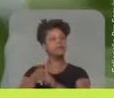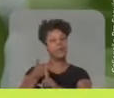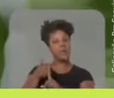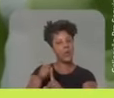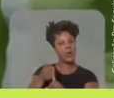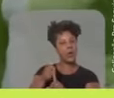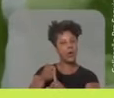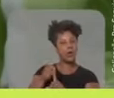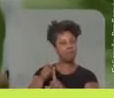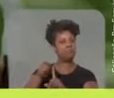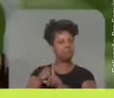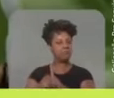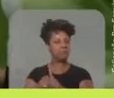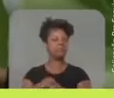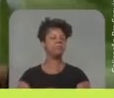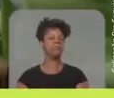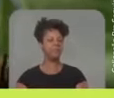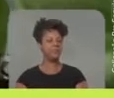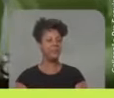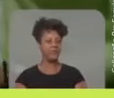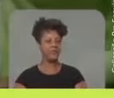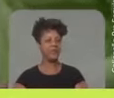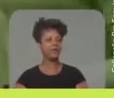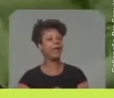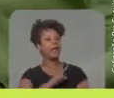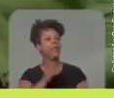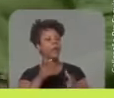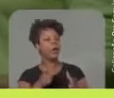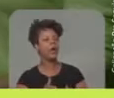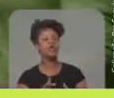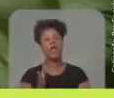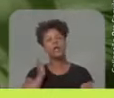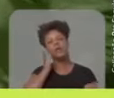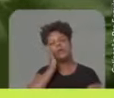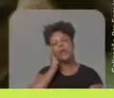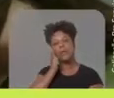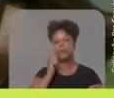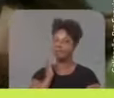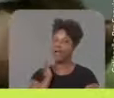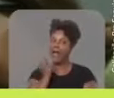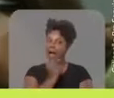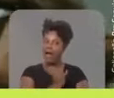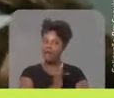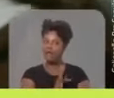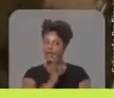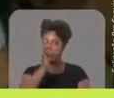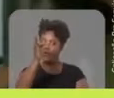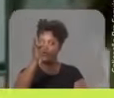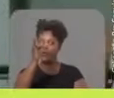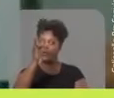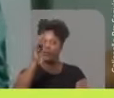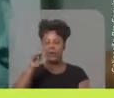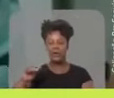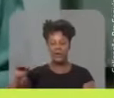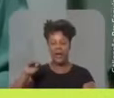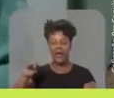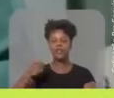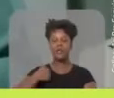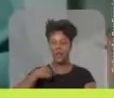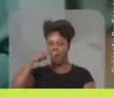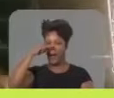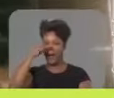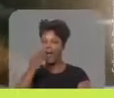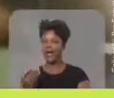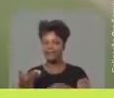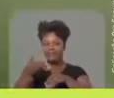meses ela tem? 11 meses? 11 meses, cadê ela? Tá dormindo. 11 meses. E aí você fala pra ela então quando ela estiver mais grandinha que eu vim